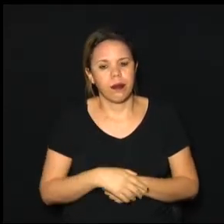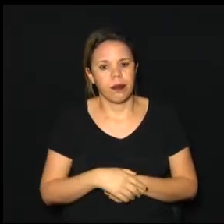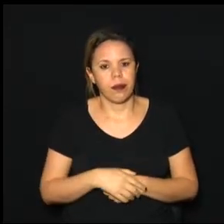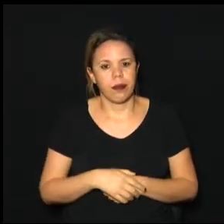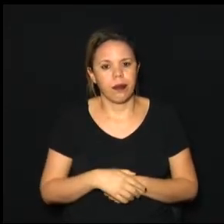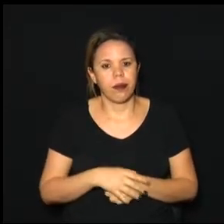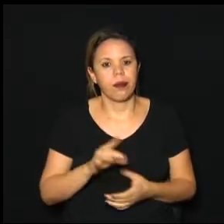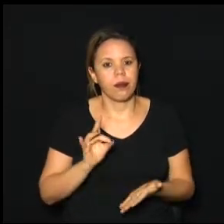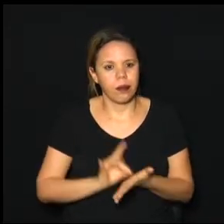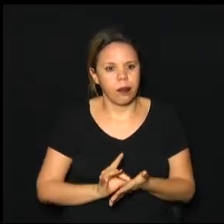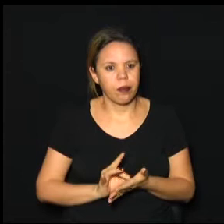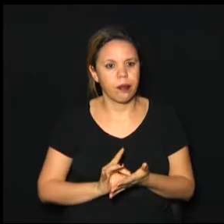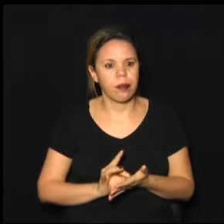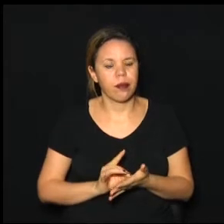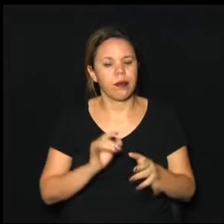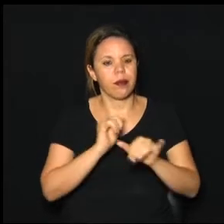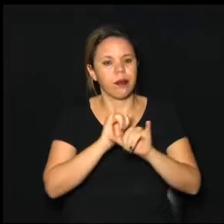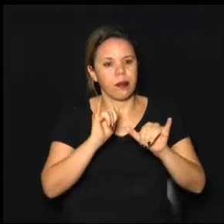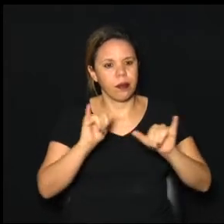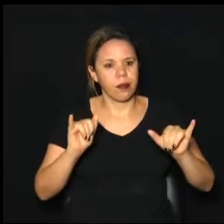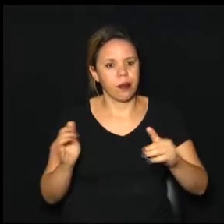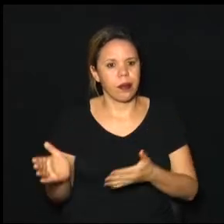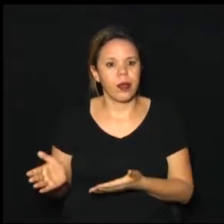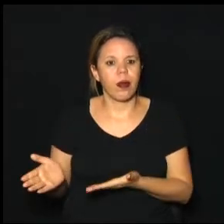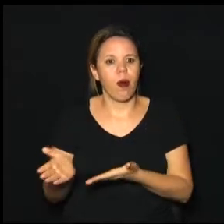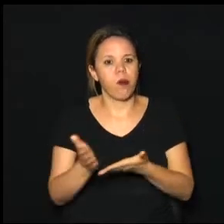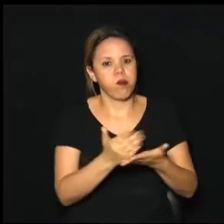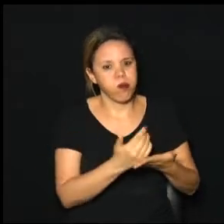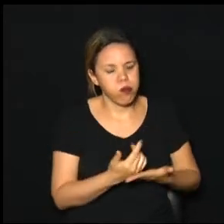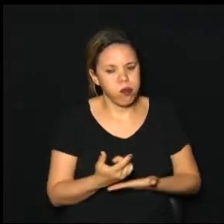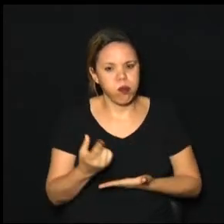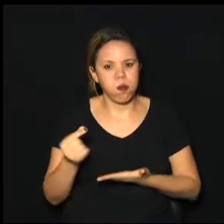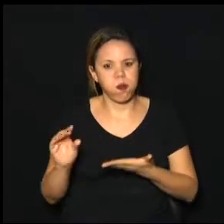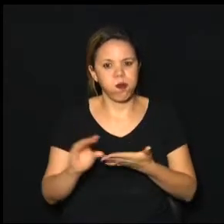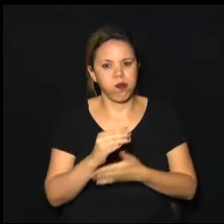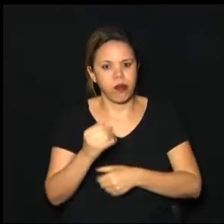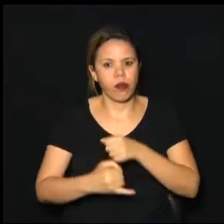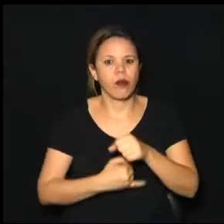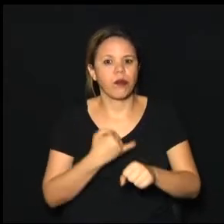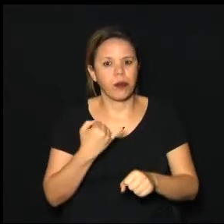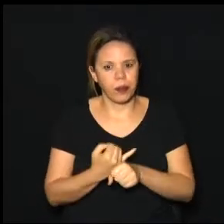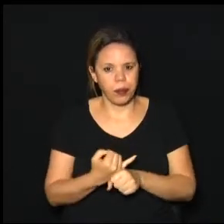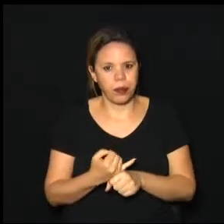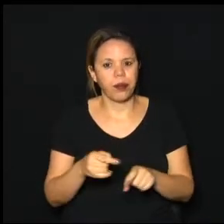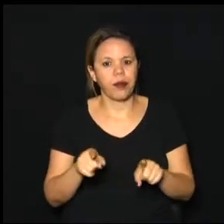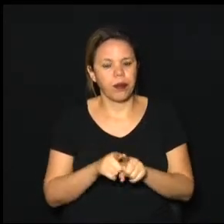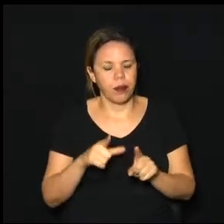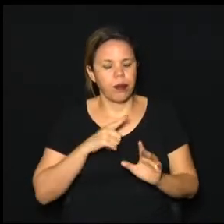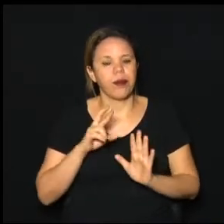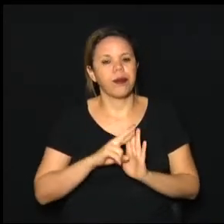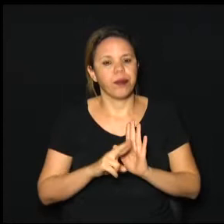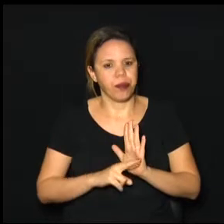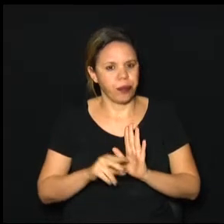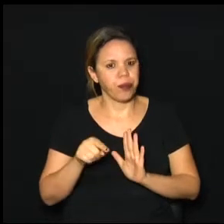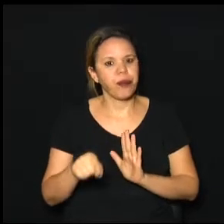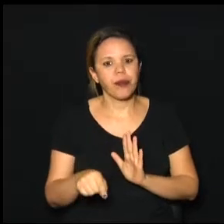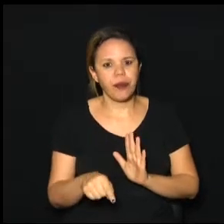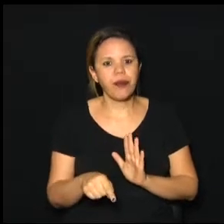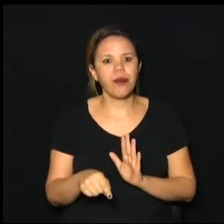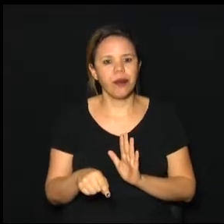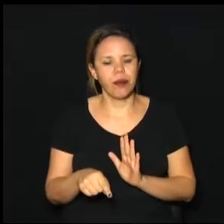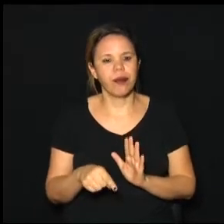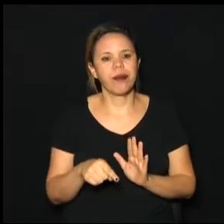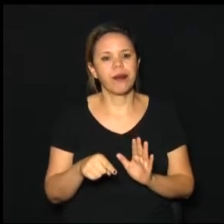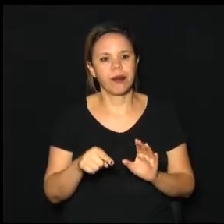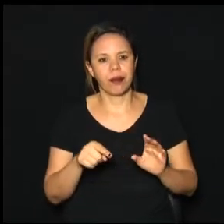possível a realização de campanha de arrecadação prévia de recursos, a vaquinha virtual. Também tem regras para isso, tá? Nos